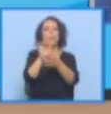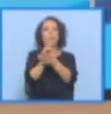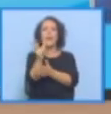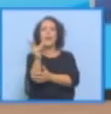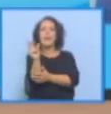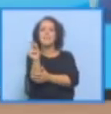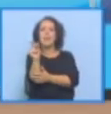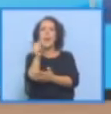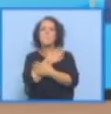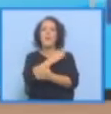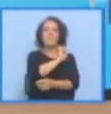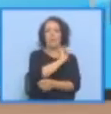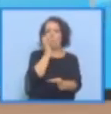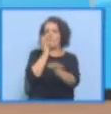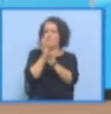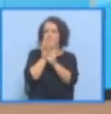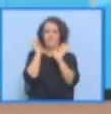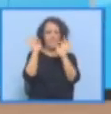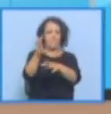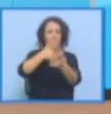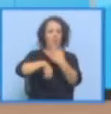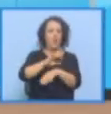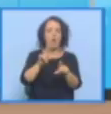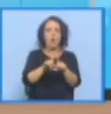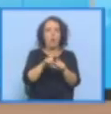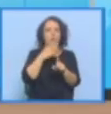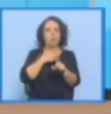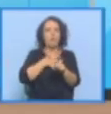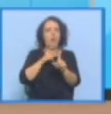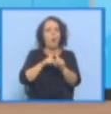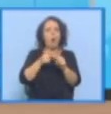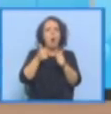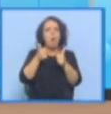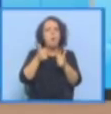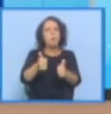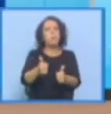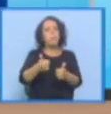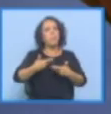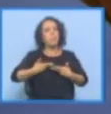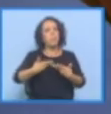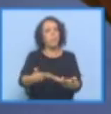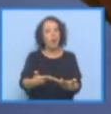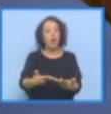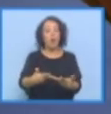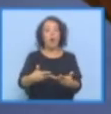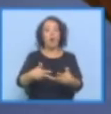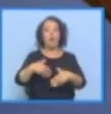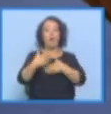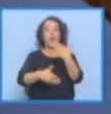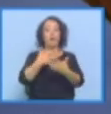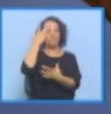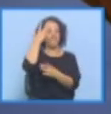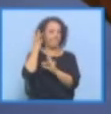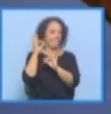fizemos lá uma festa. E impressionou-me imenso aquele acolhimento. E esta visita marcou-me imenso. Uhum.